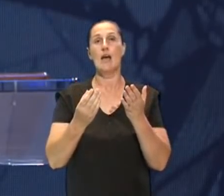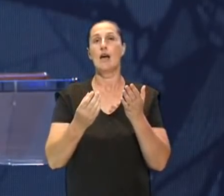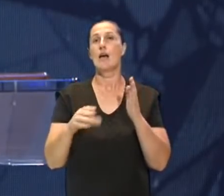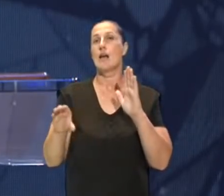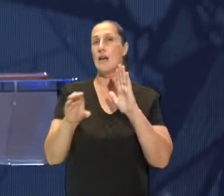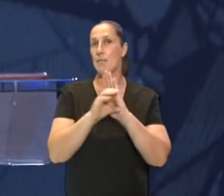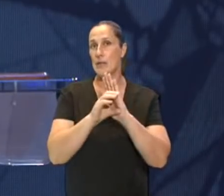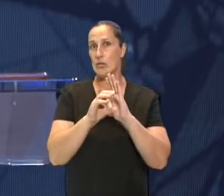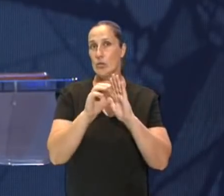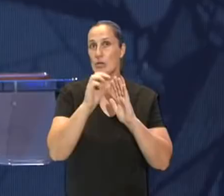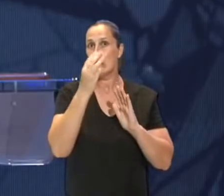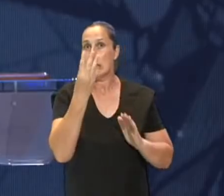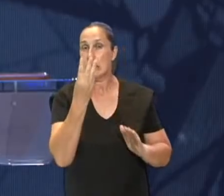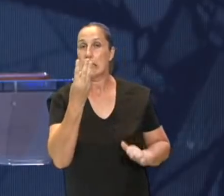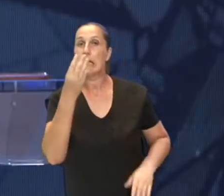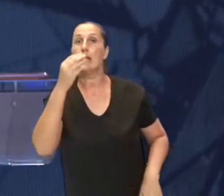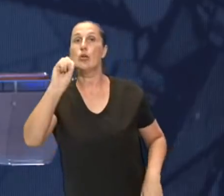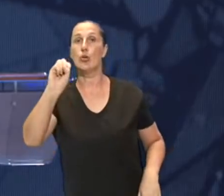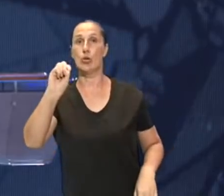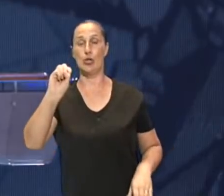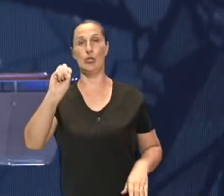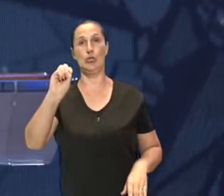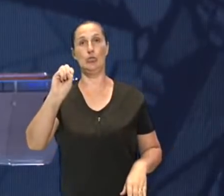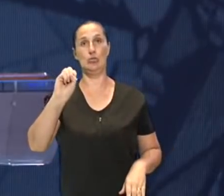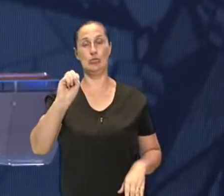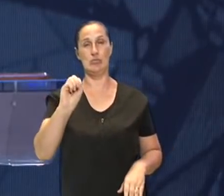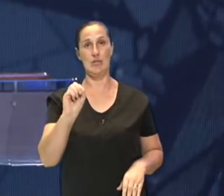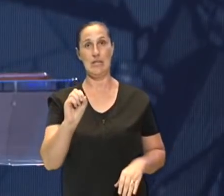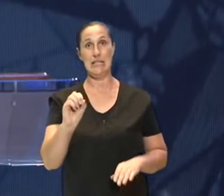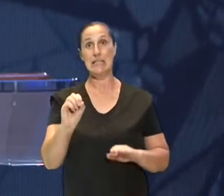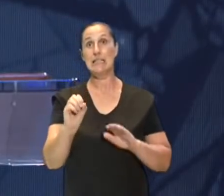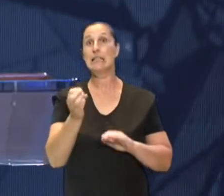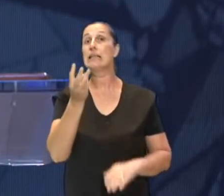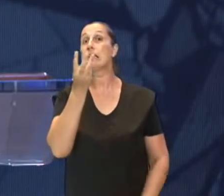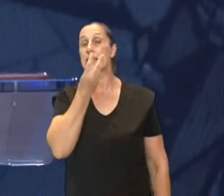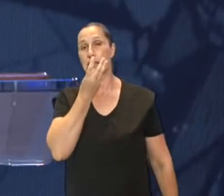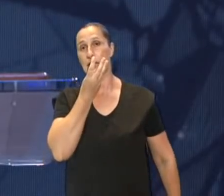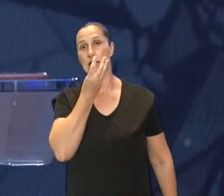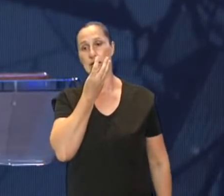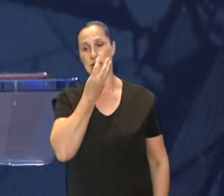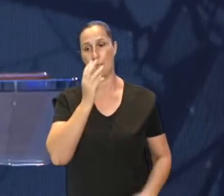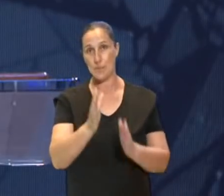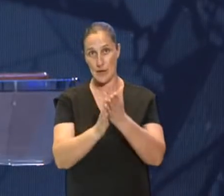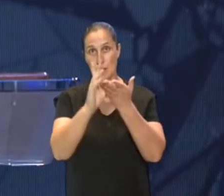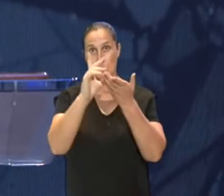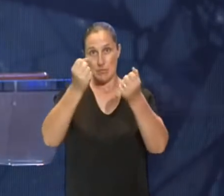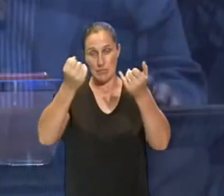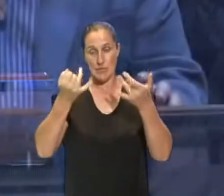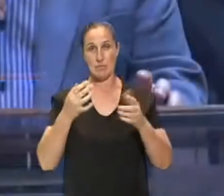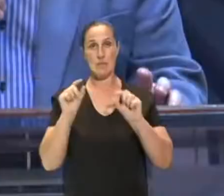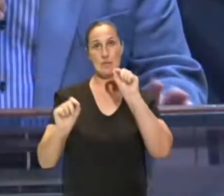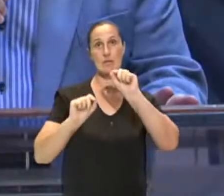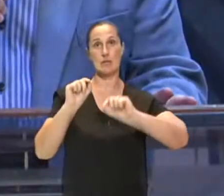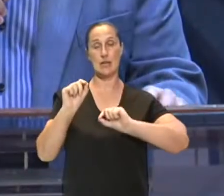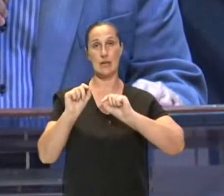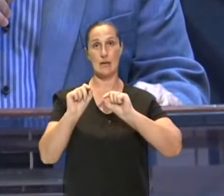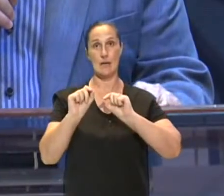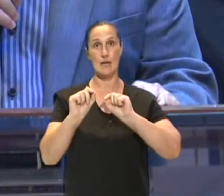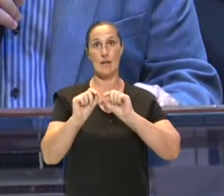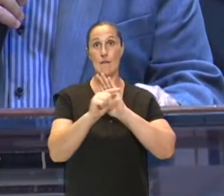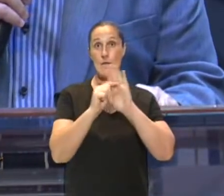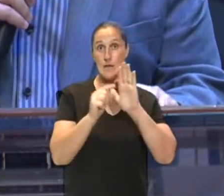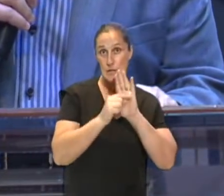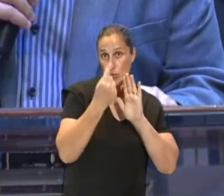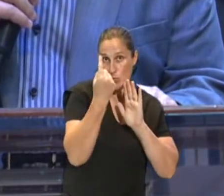durante essa mensagem eu vou citar vários trechos dessa oração. E a palavra do Senhor diz assim, versículo